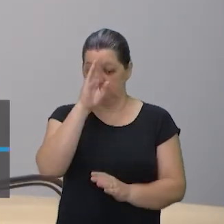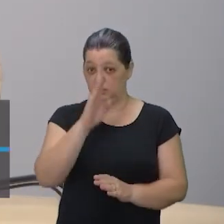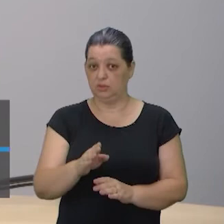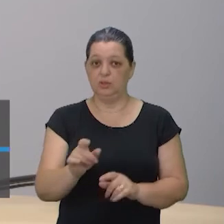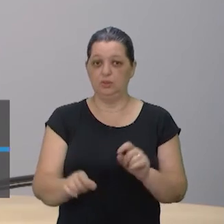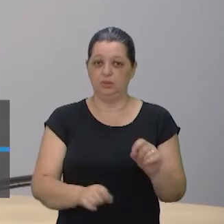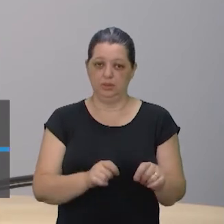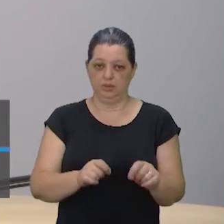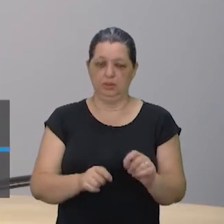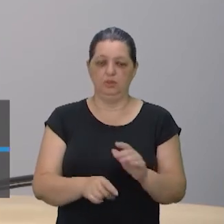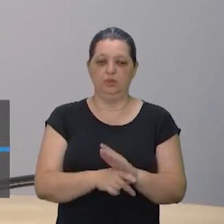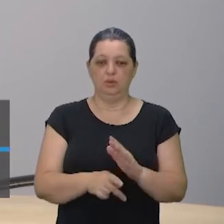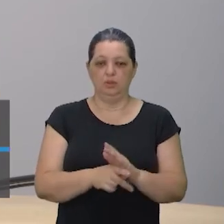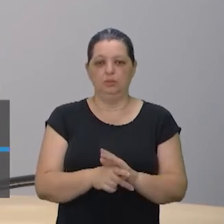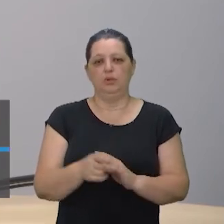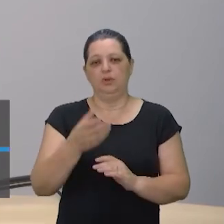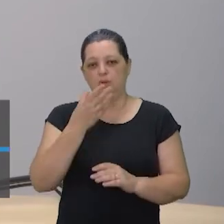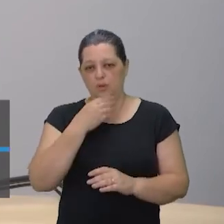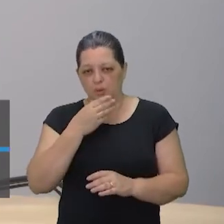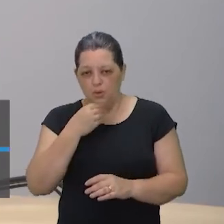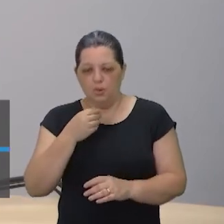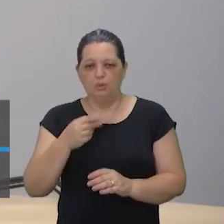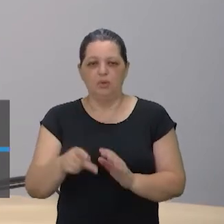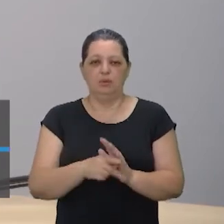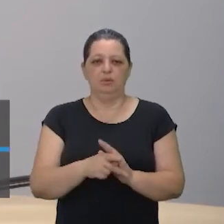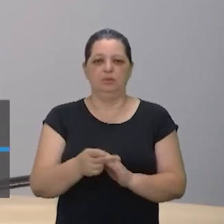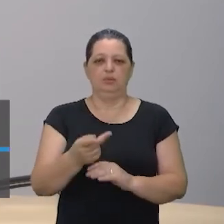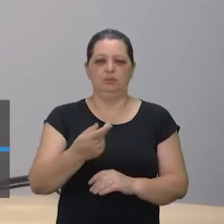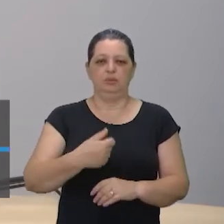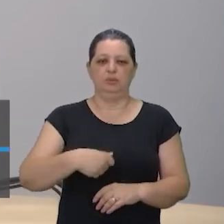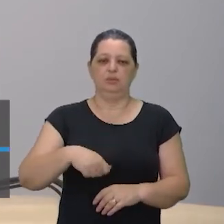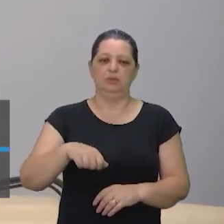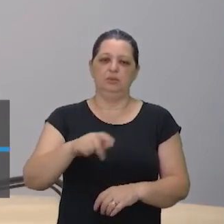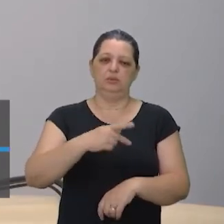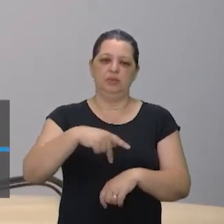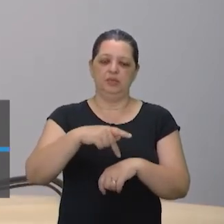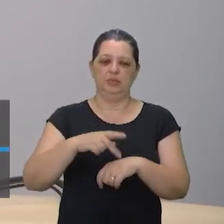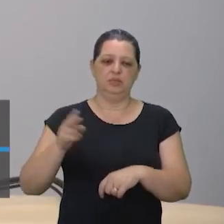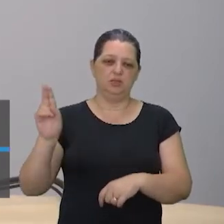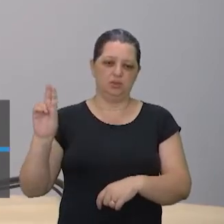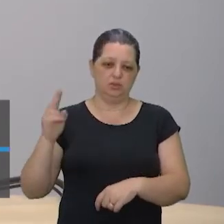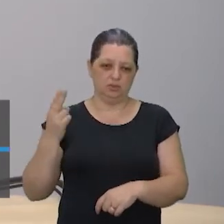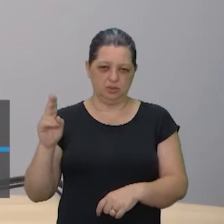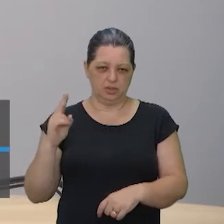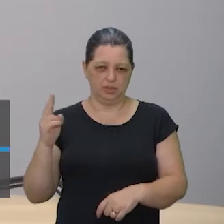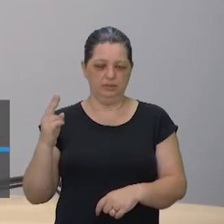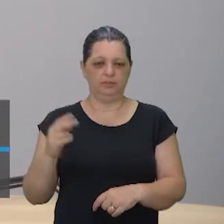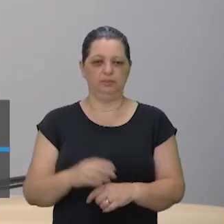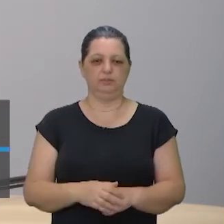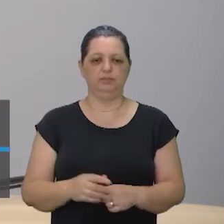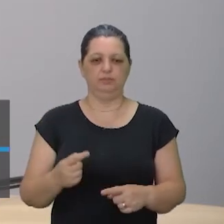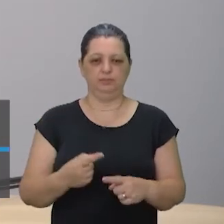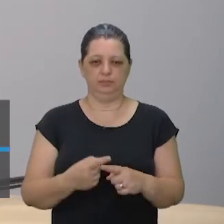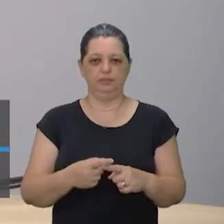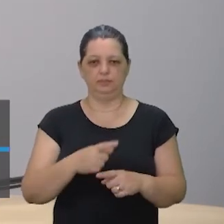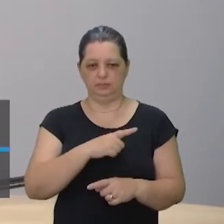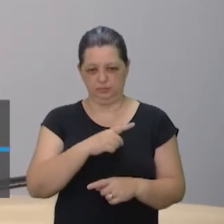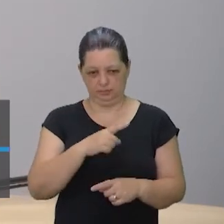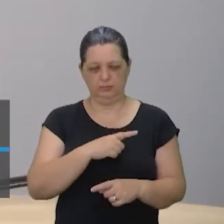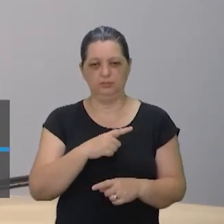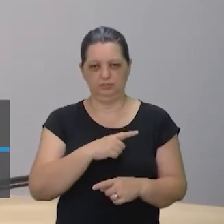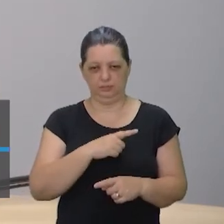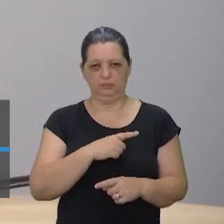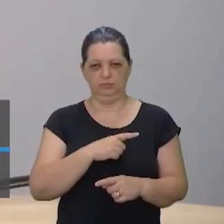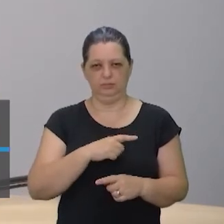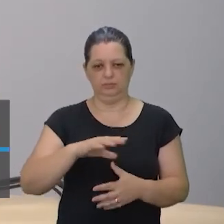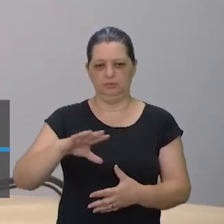à obra de um economista, jornalista uruguaio, que é o Eduardo Galeano, que tem essa obra, né? As Veias Abertas da América